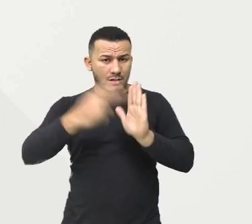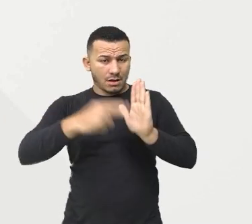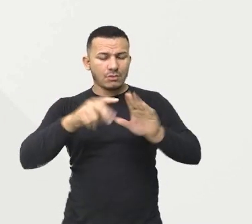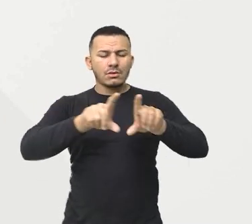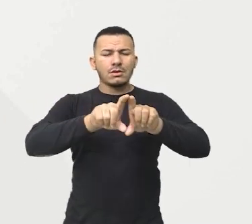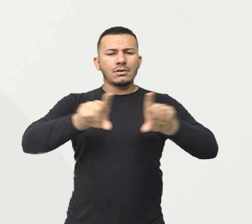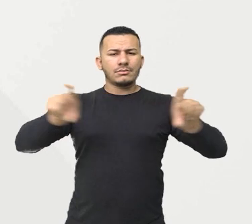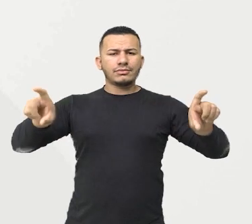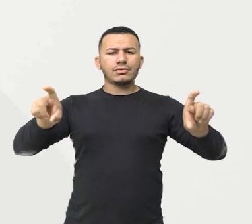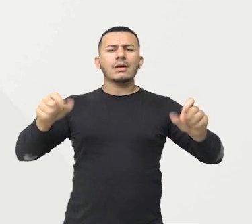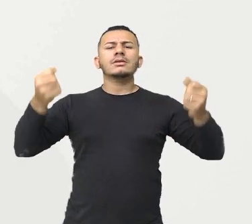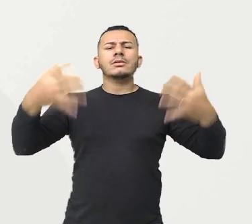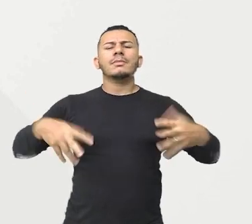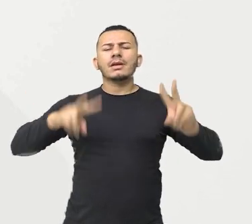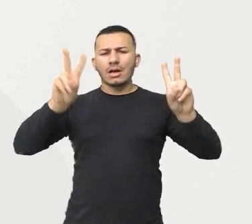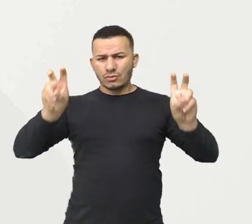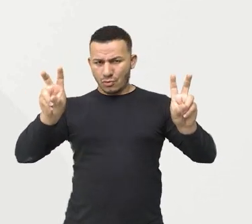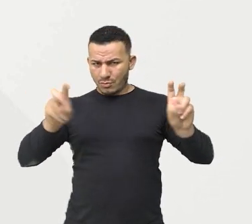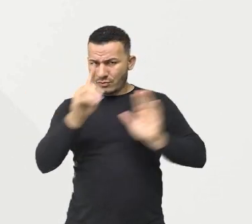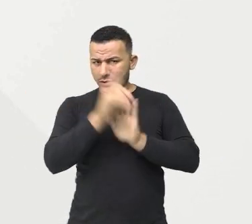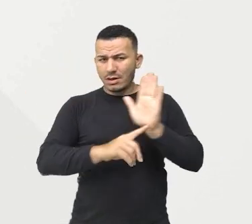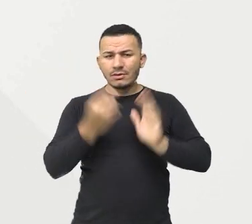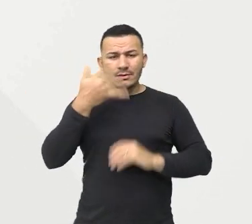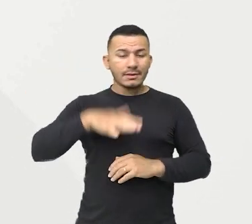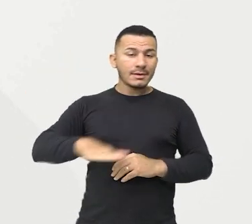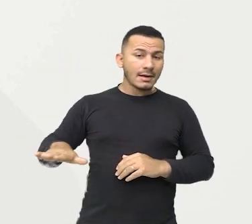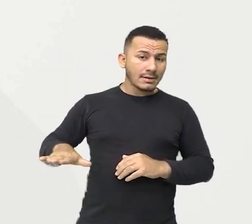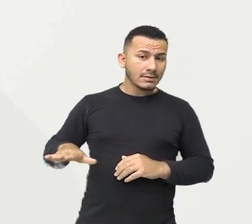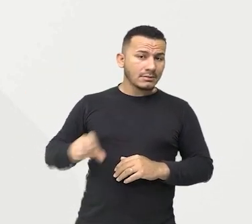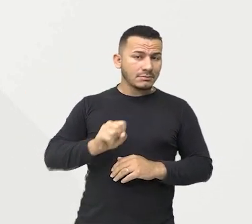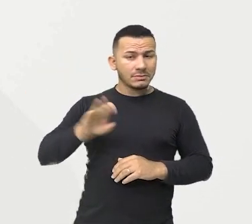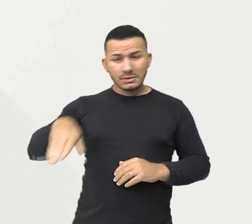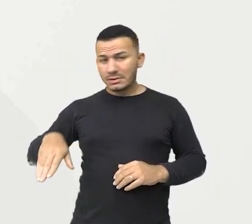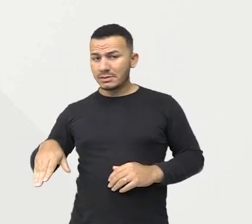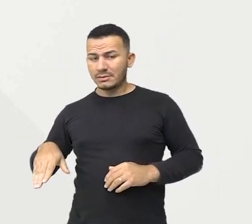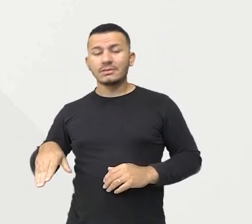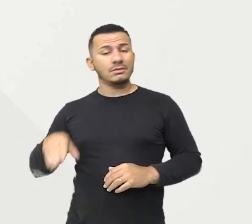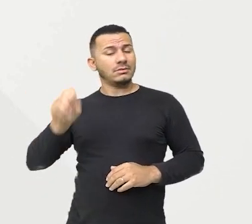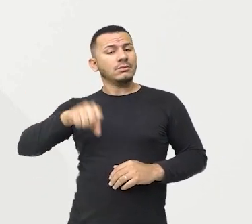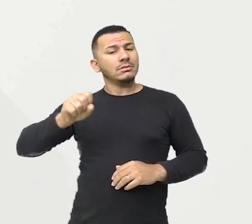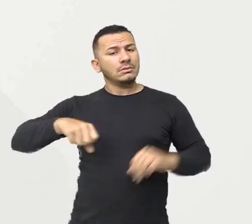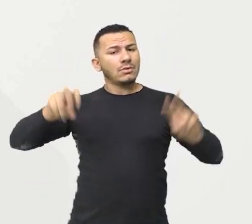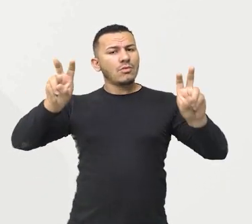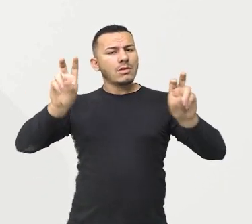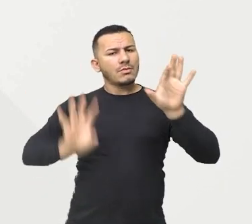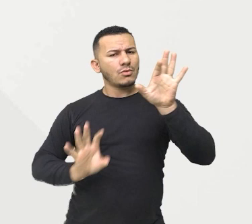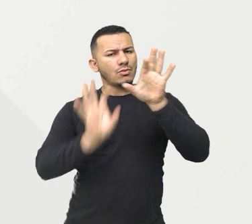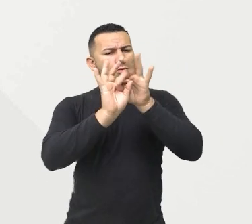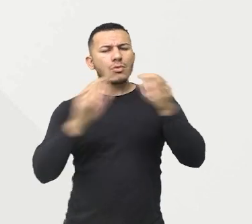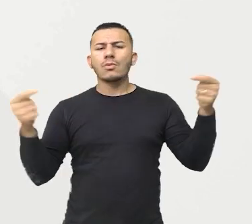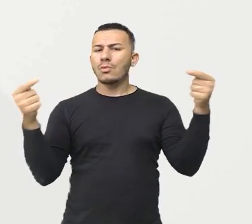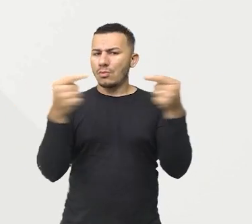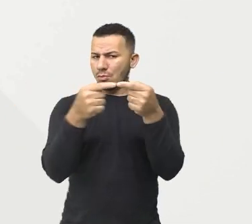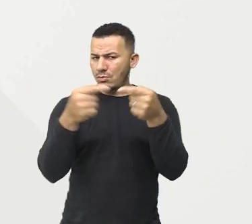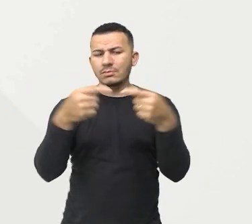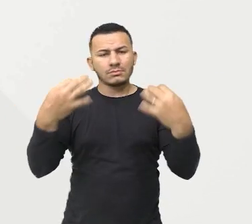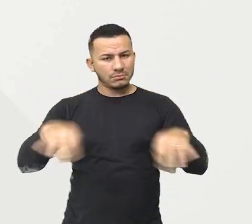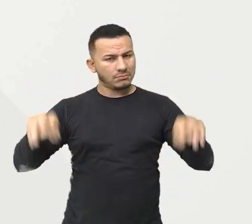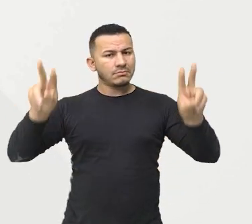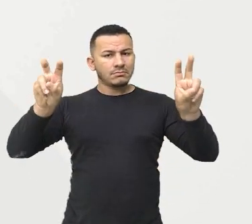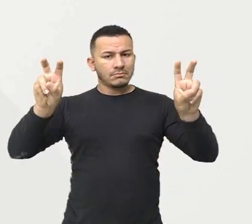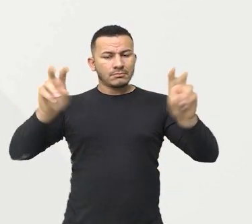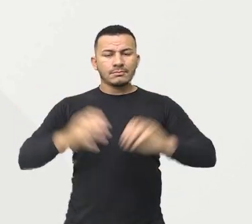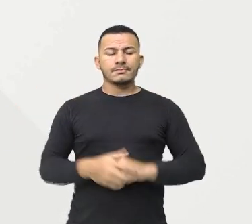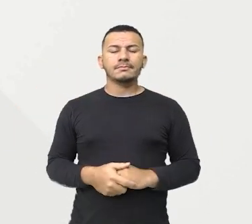sobre o tema direitos das crianças? Sim, o tema foi atendido, o tema está correto. E